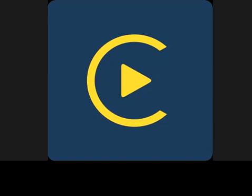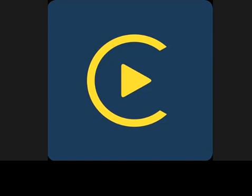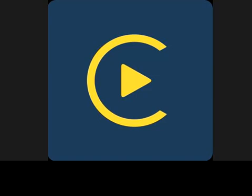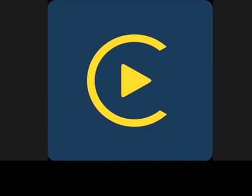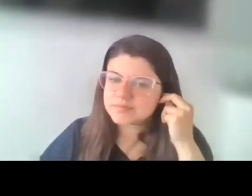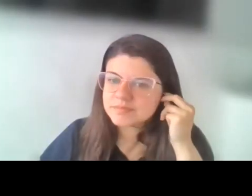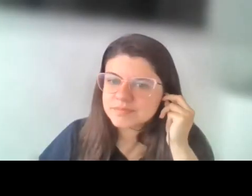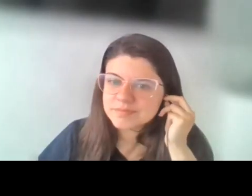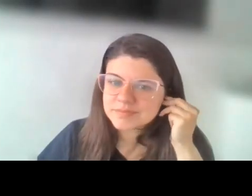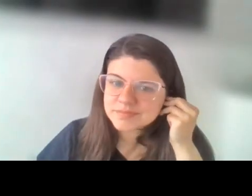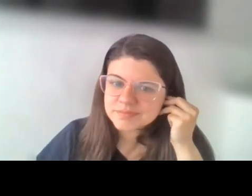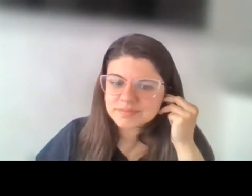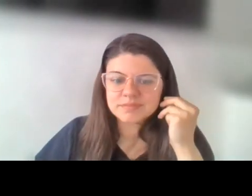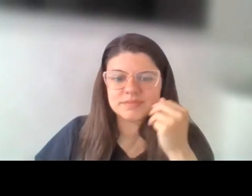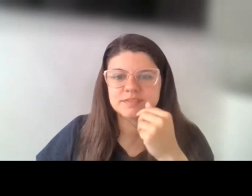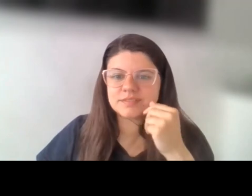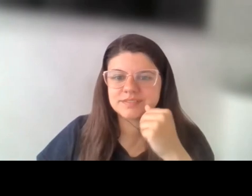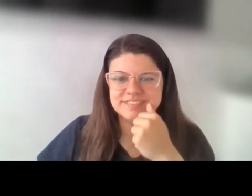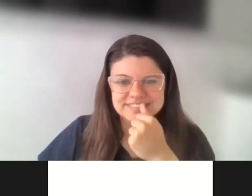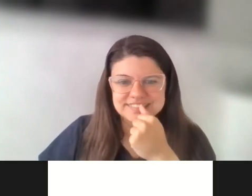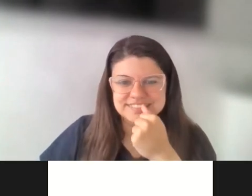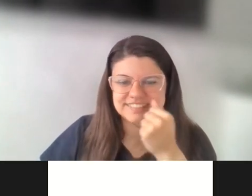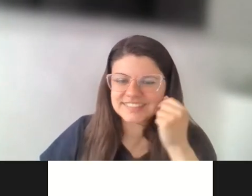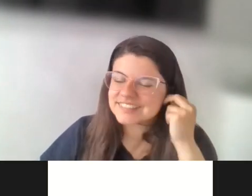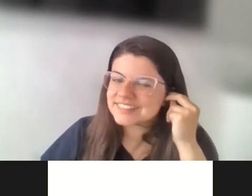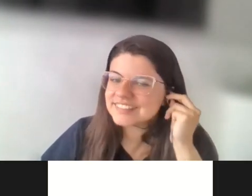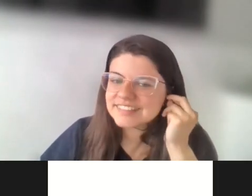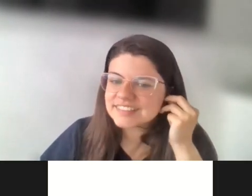Bom dia. Agora sim.